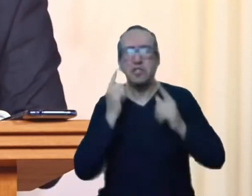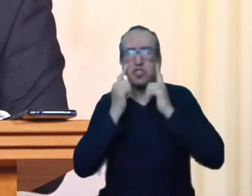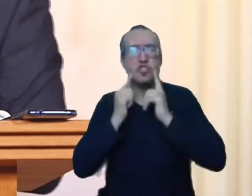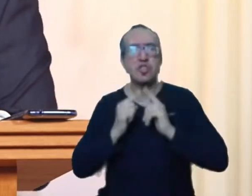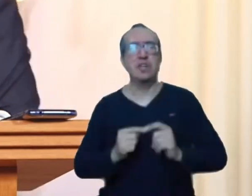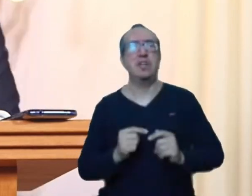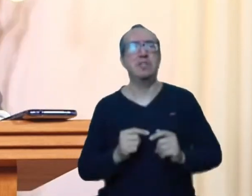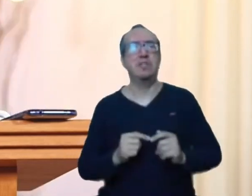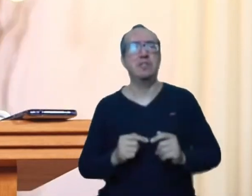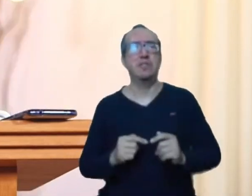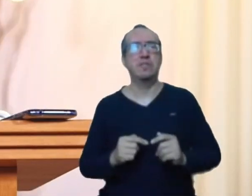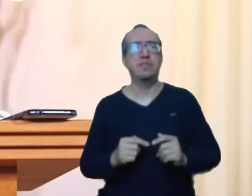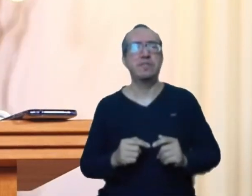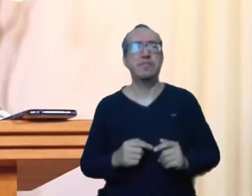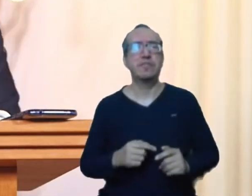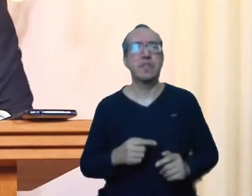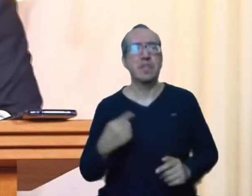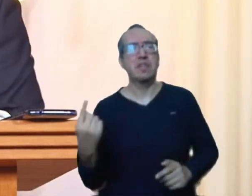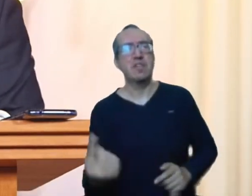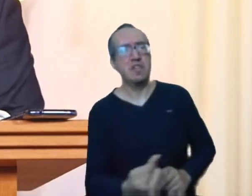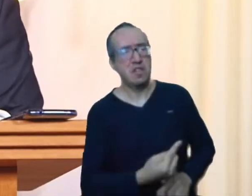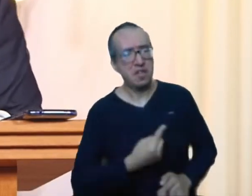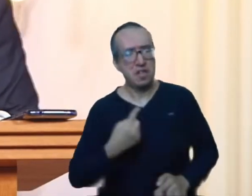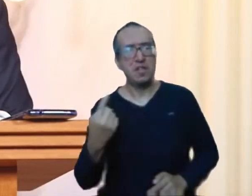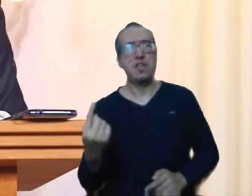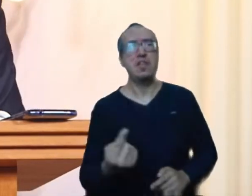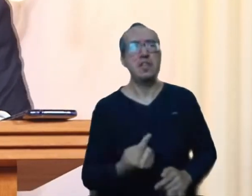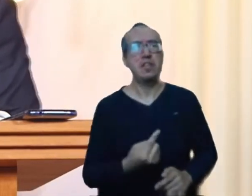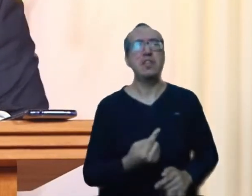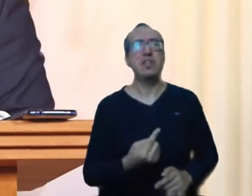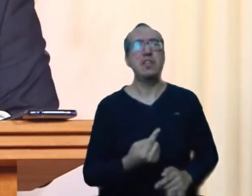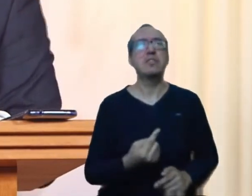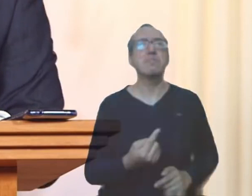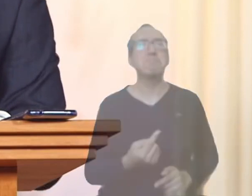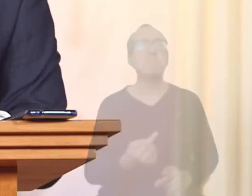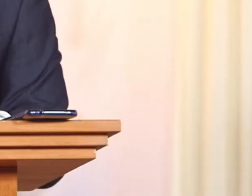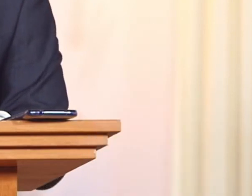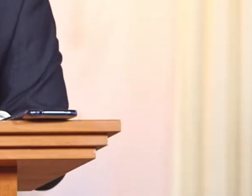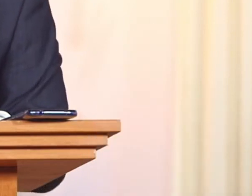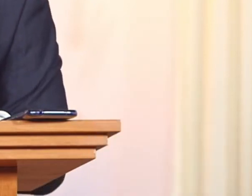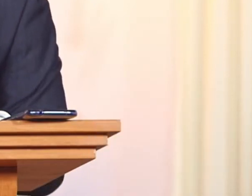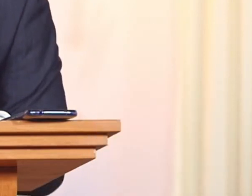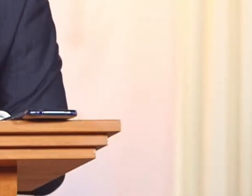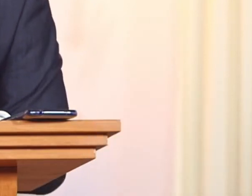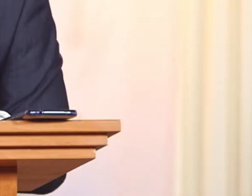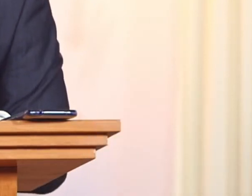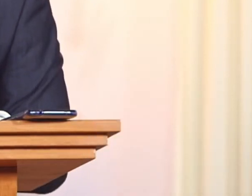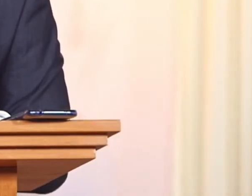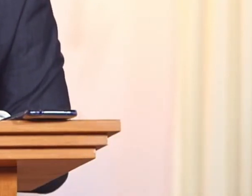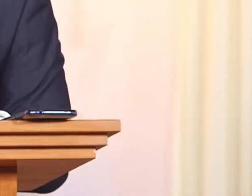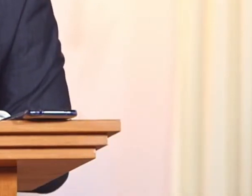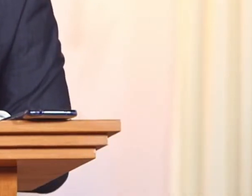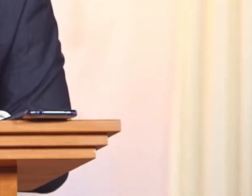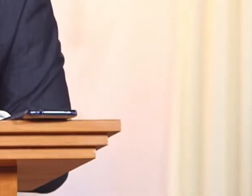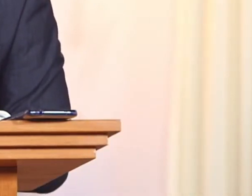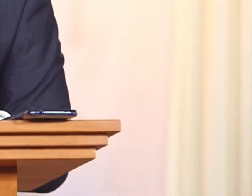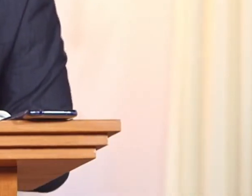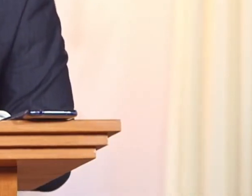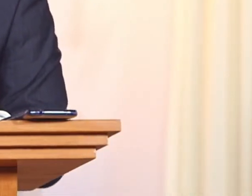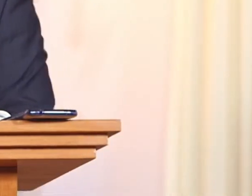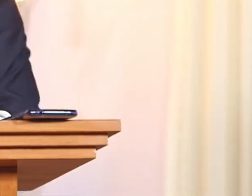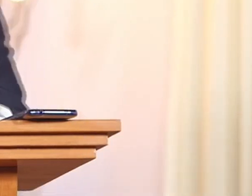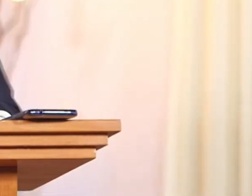e olhasse assim, tocasse no Eutico e dissesse assim, é verdade, ele está morto. Mas não foi isso que o apóstolo Paulo